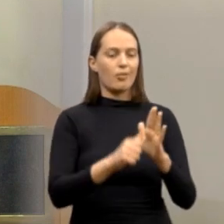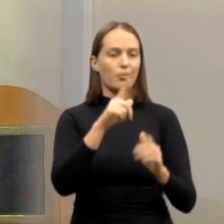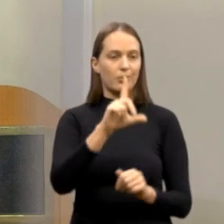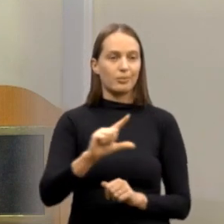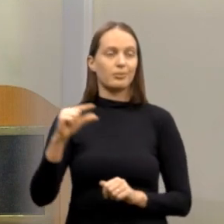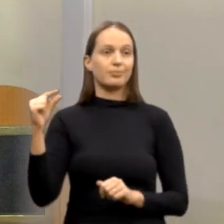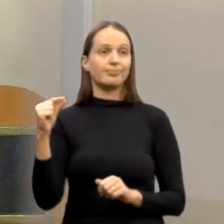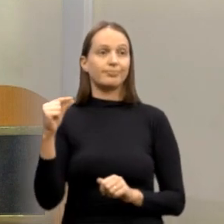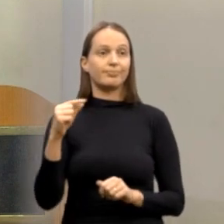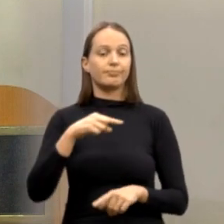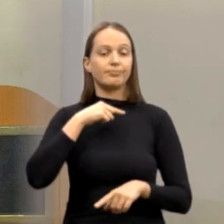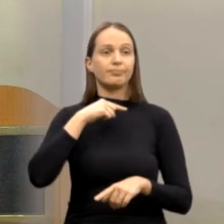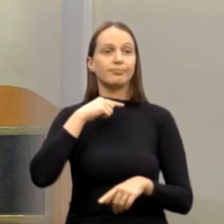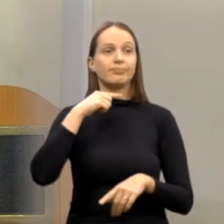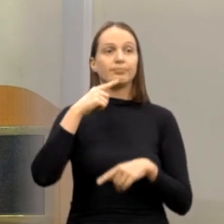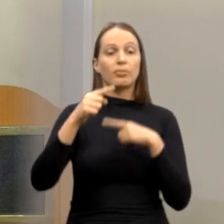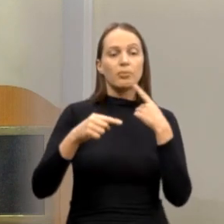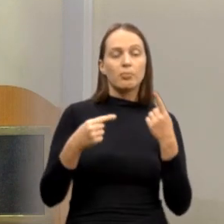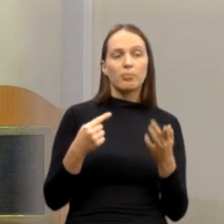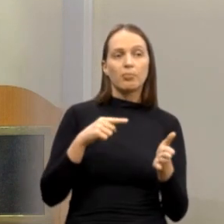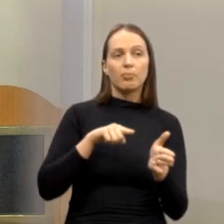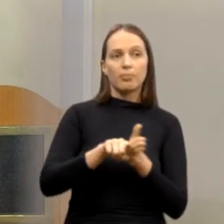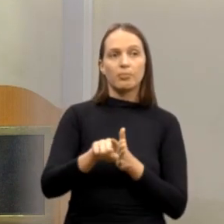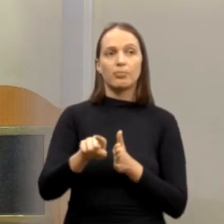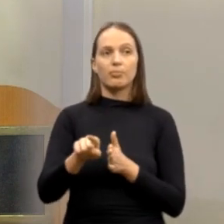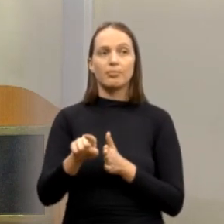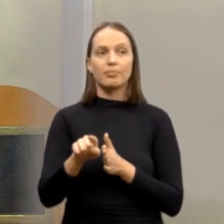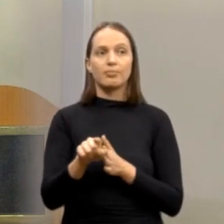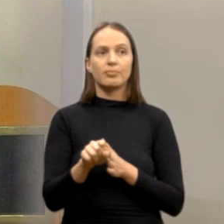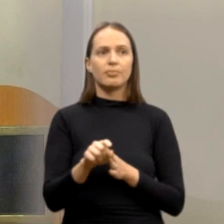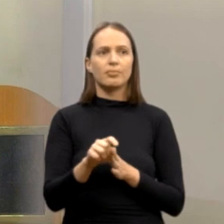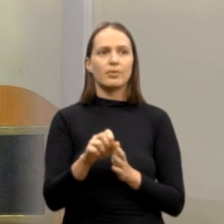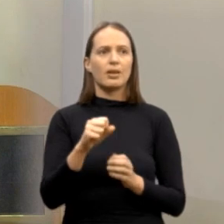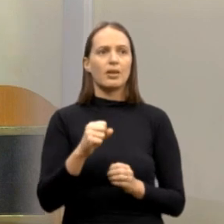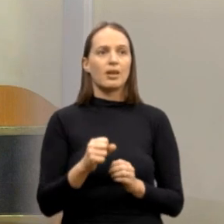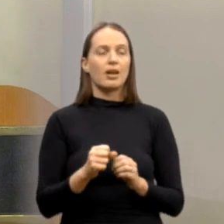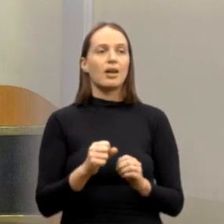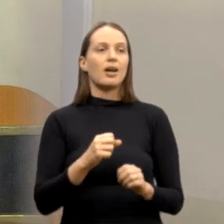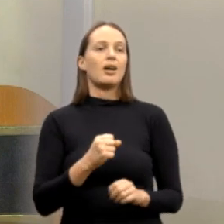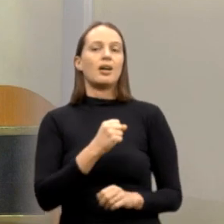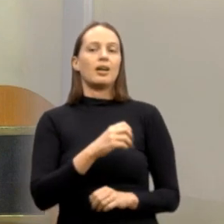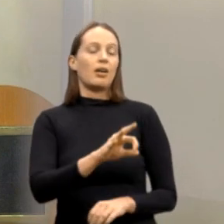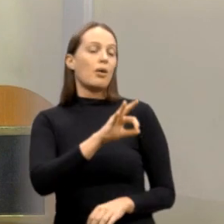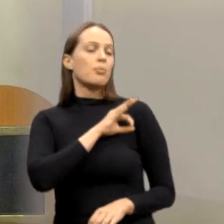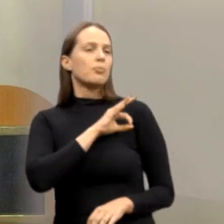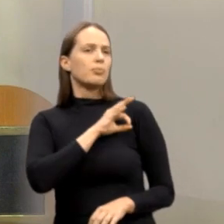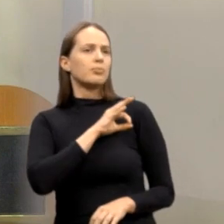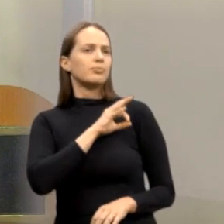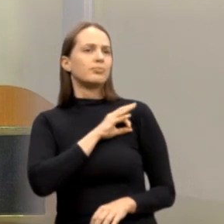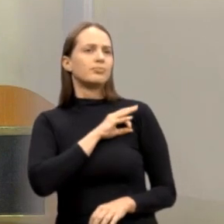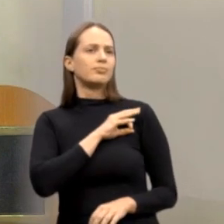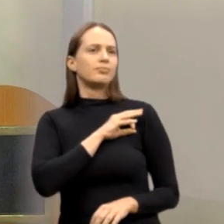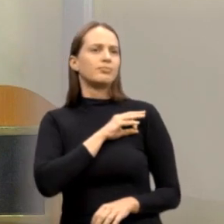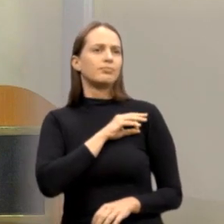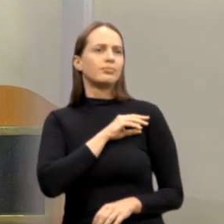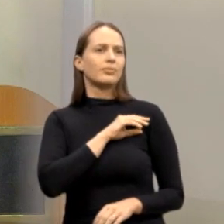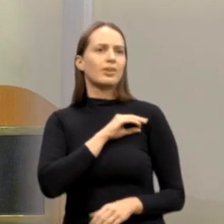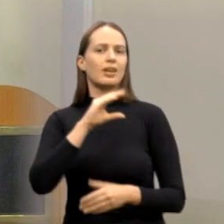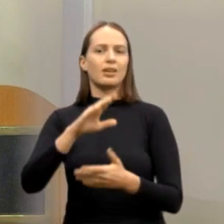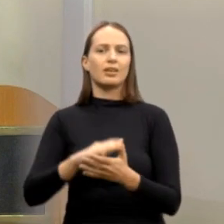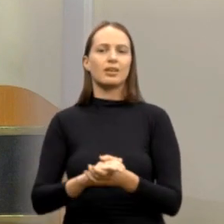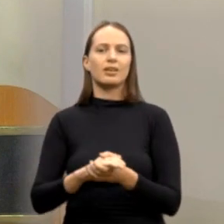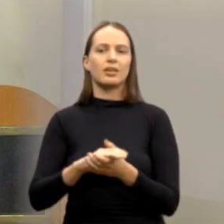perguntas que não querem calar a autoridade policial que recebeu a notificação da Morte suspeita não